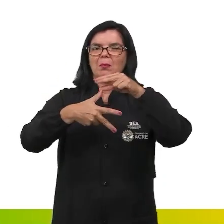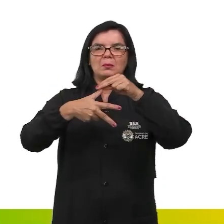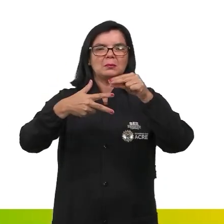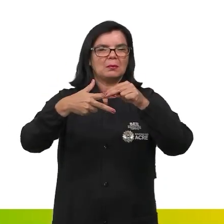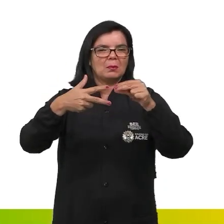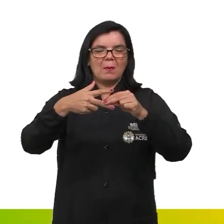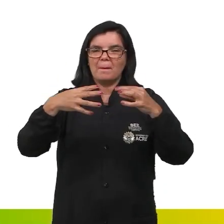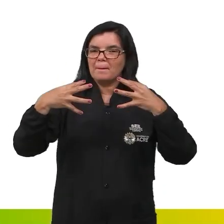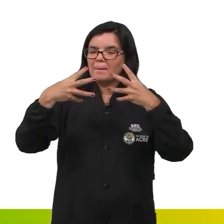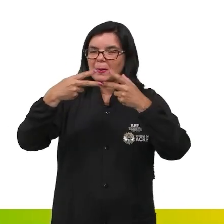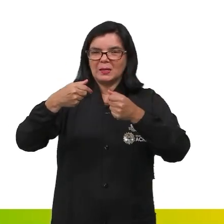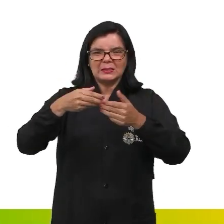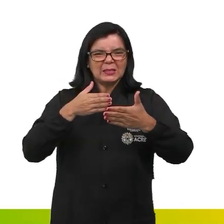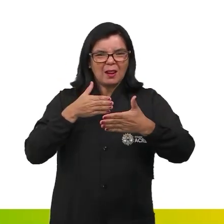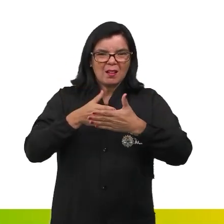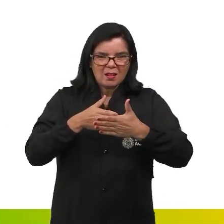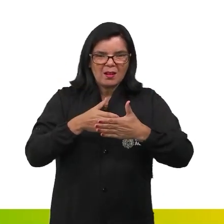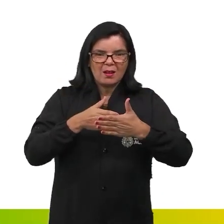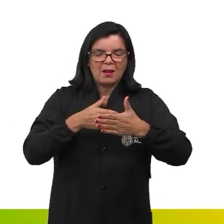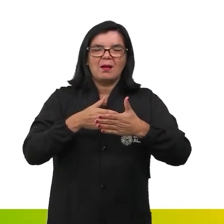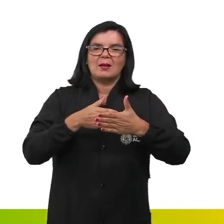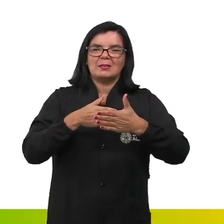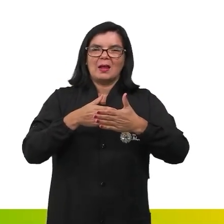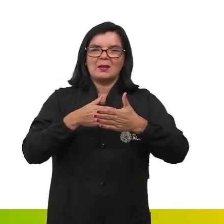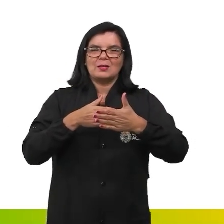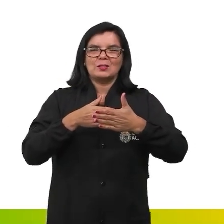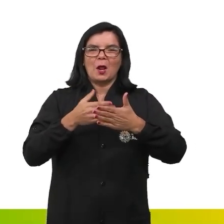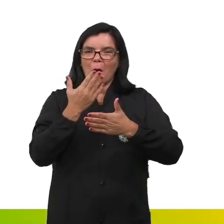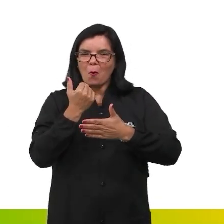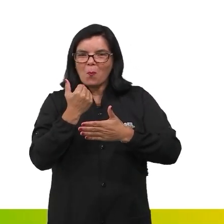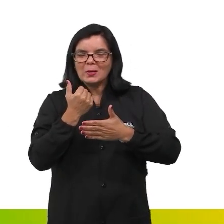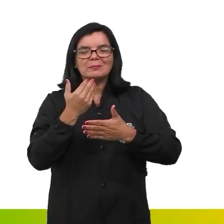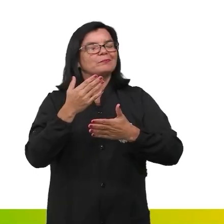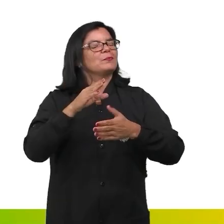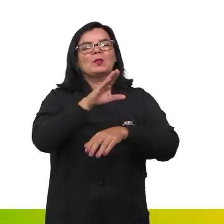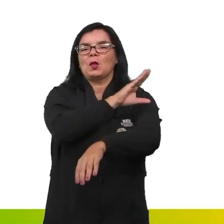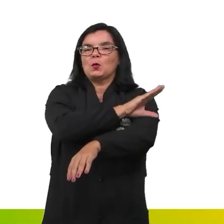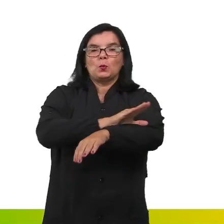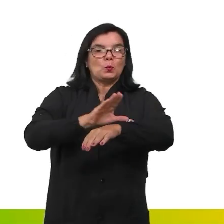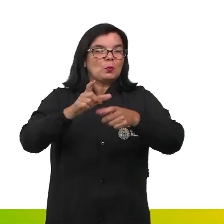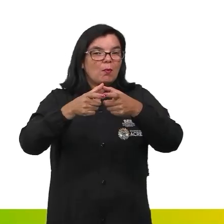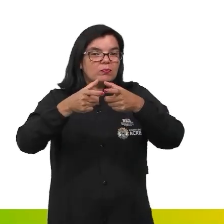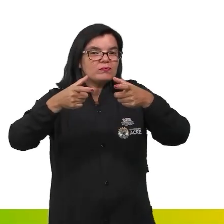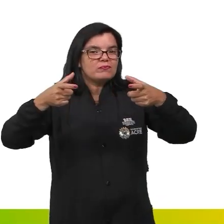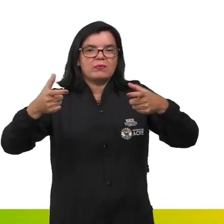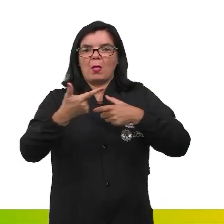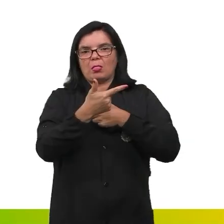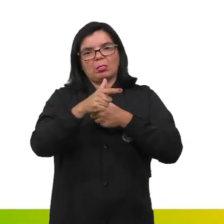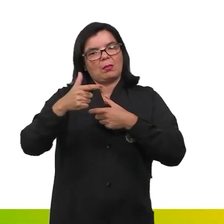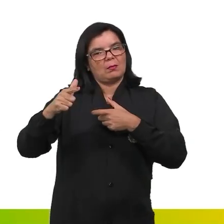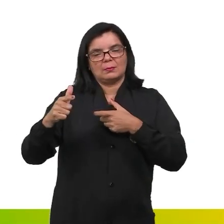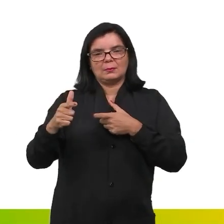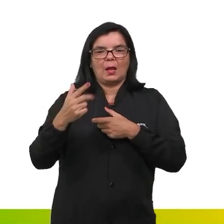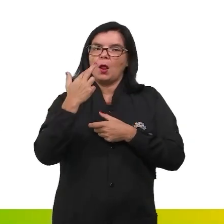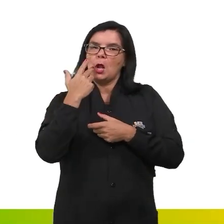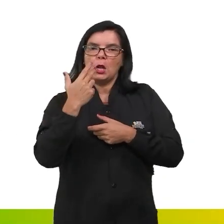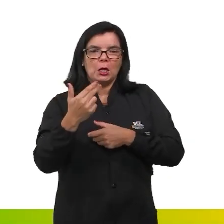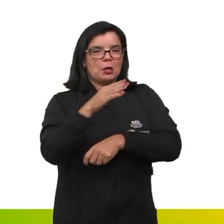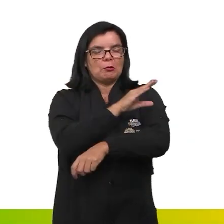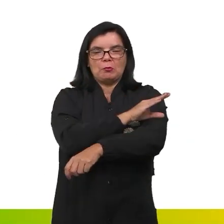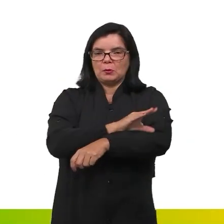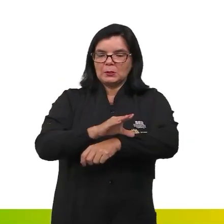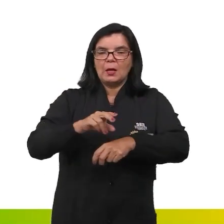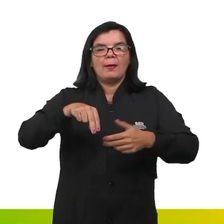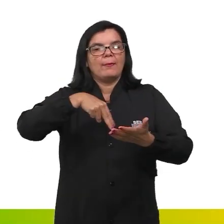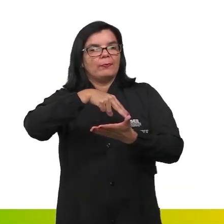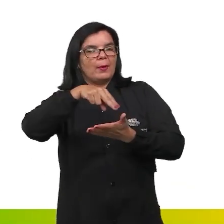vale para tudo. Dizer que se limita apenas à língua culinária, não, galera, a cultura ela é ampla. Não existe só língua e culinária na cultura. A cultura tem